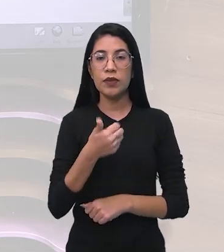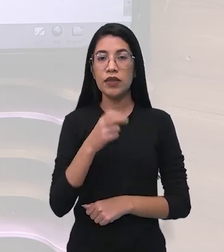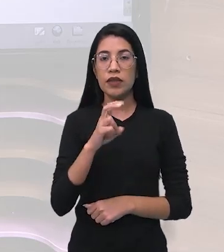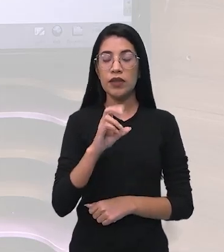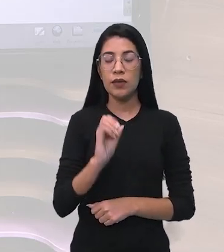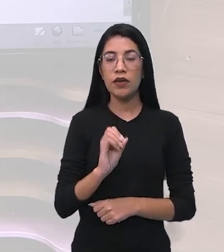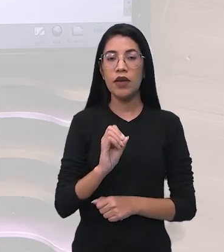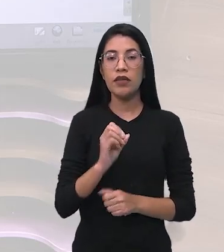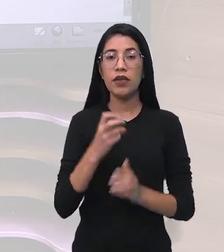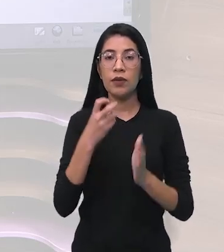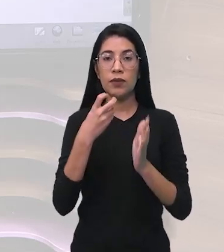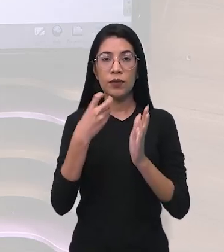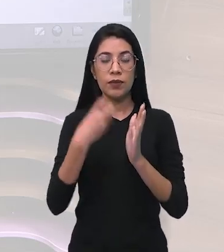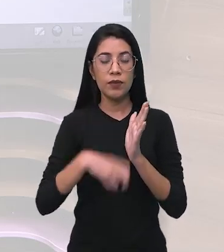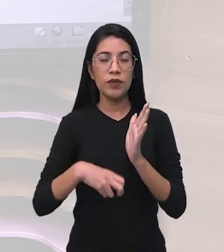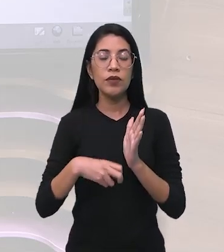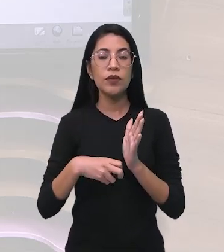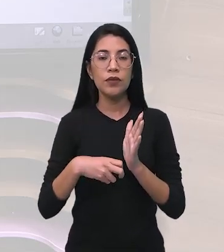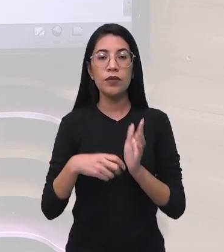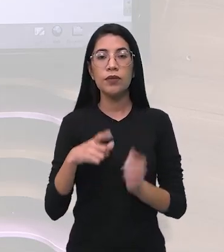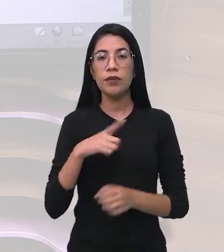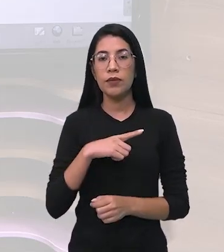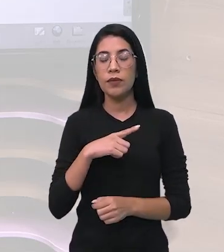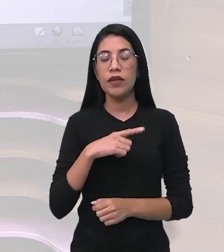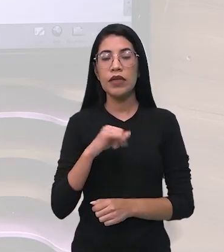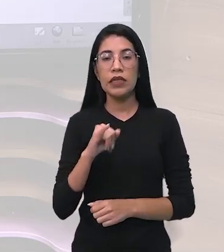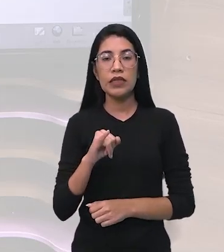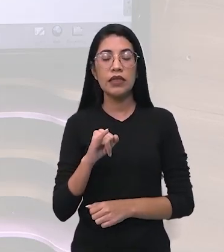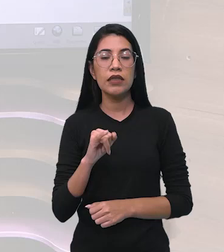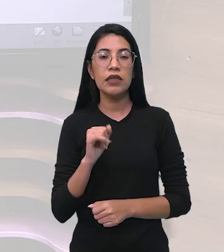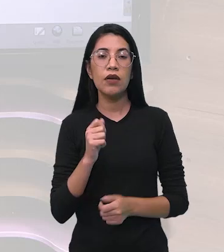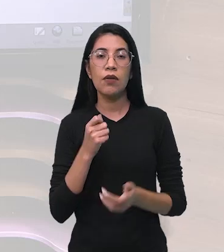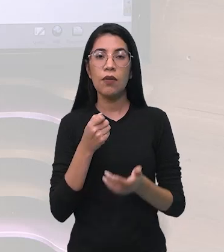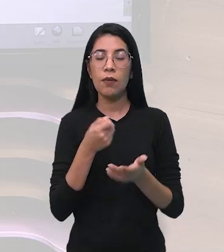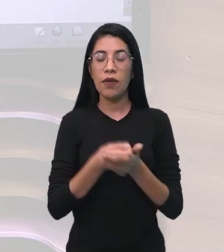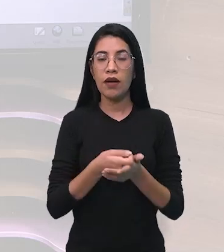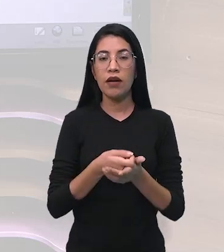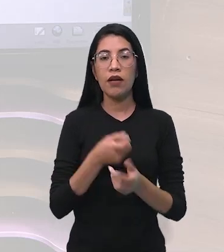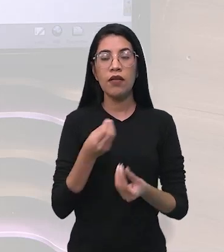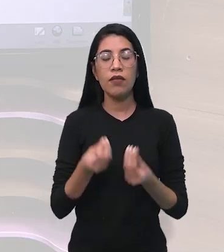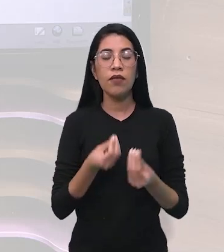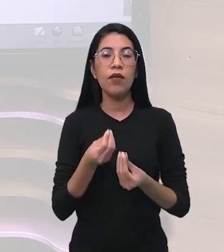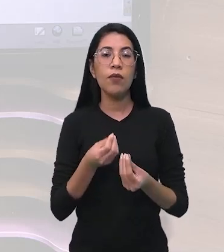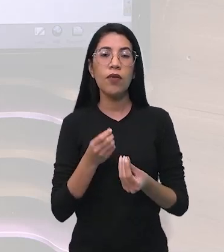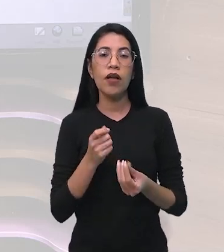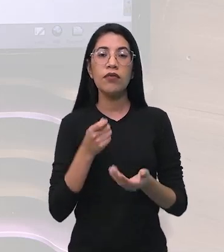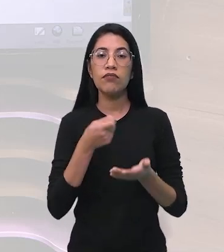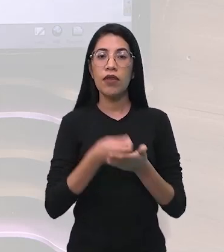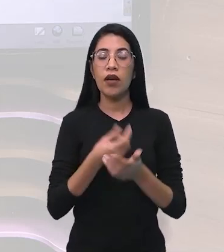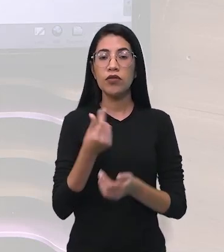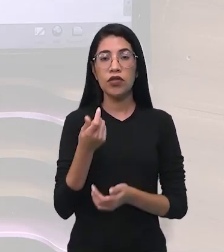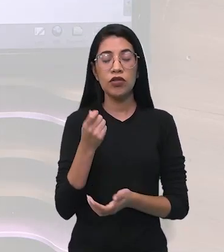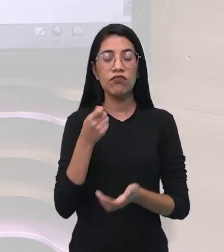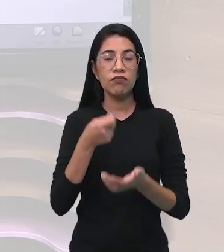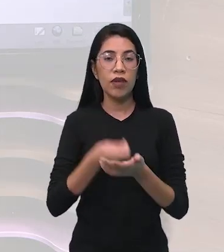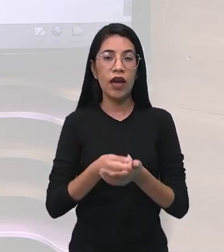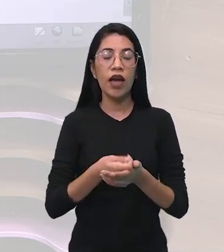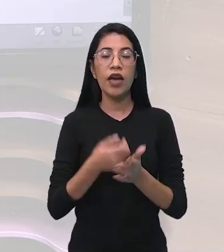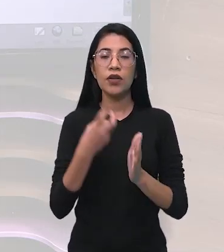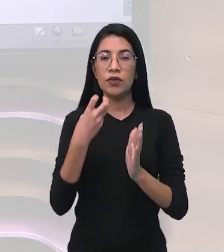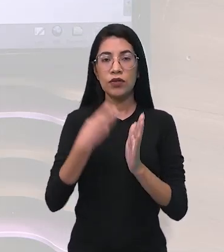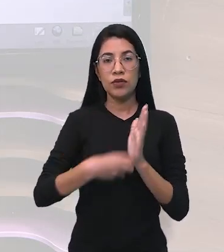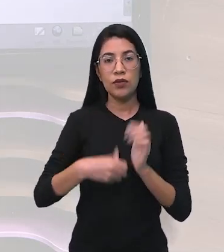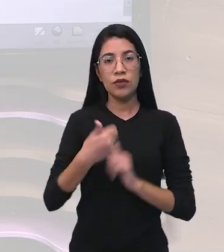o desconto que ele terá caso ele faça o pagamento à vista, né? Ele vai ter um desconto de